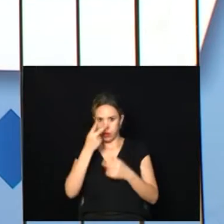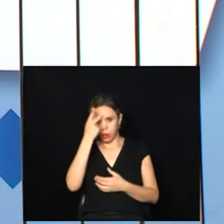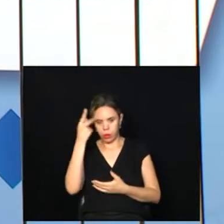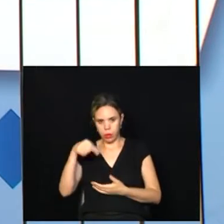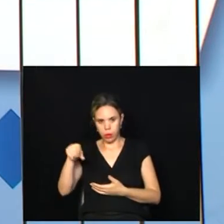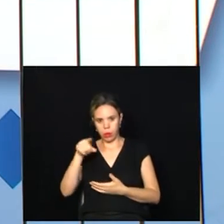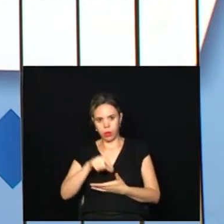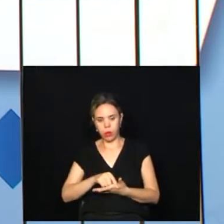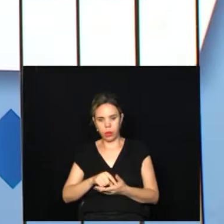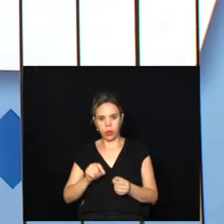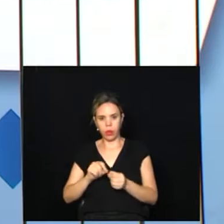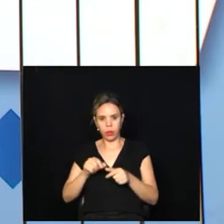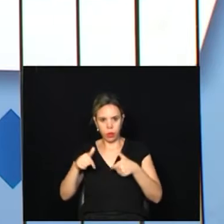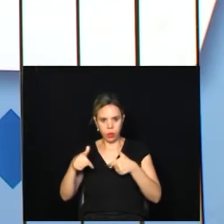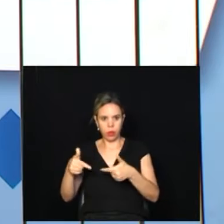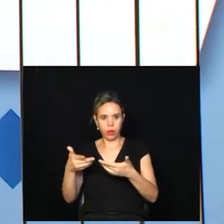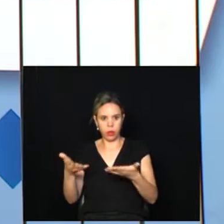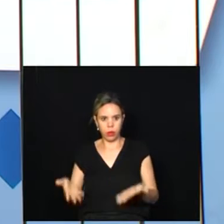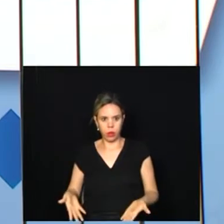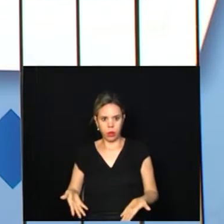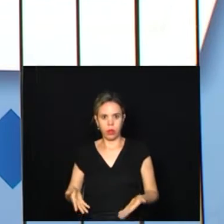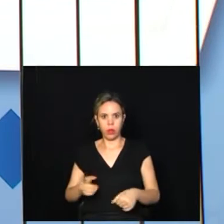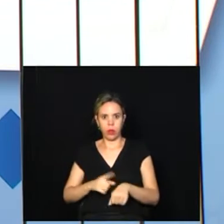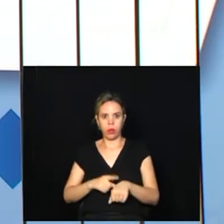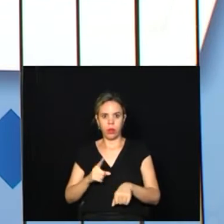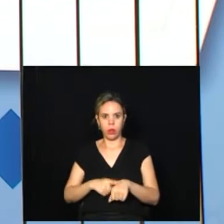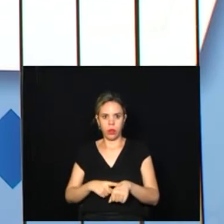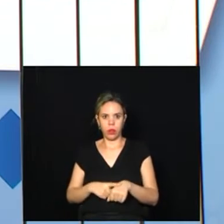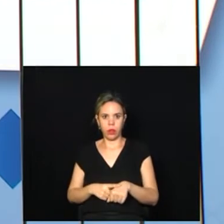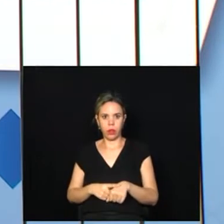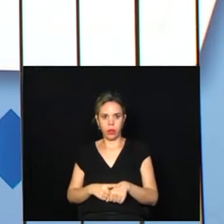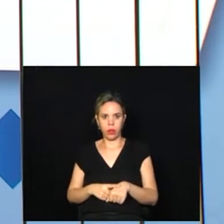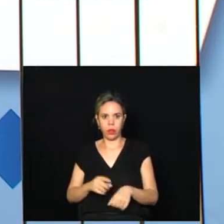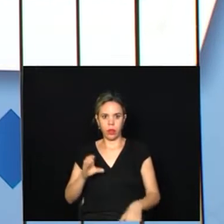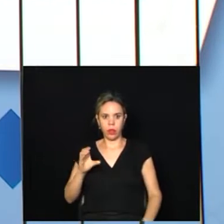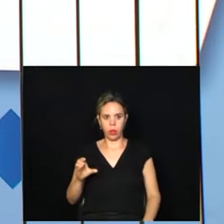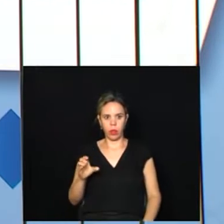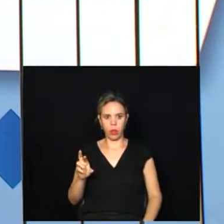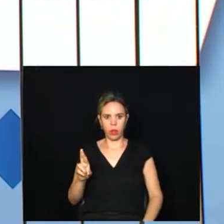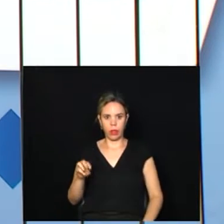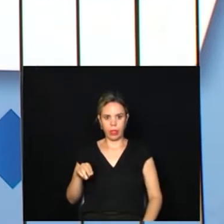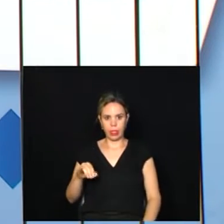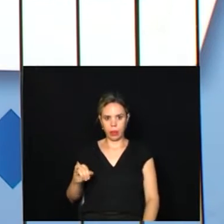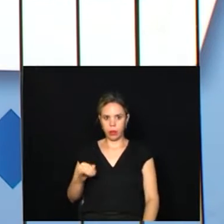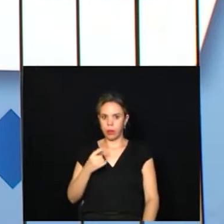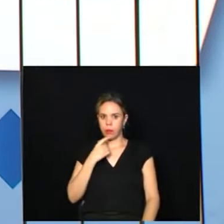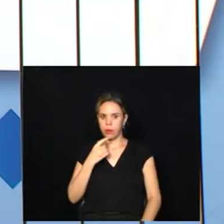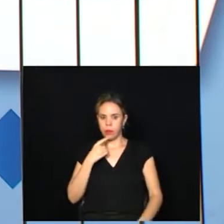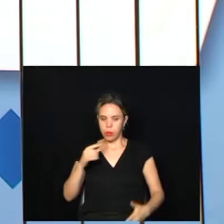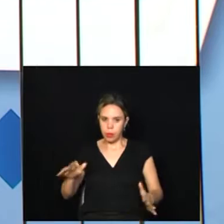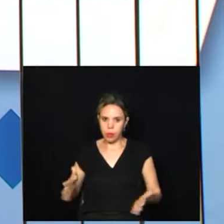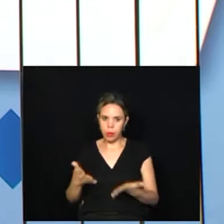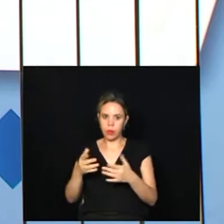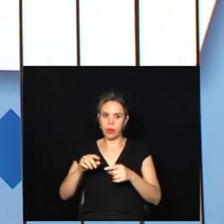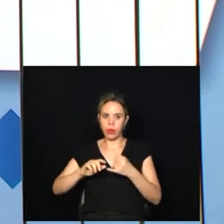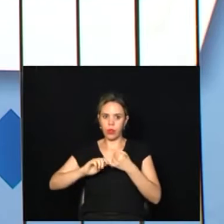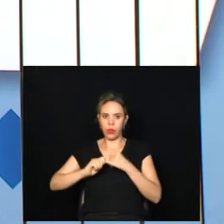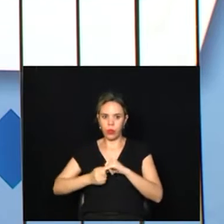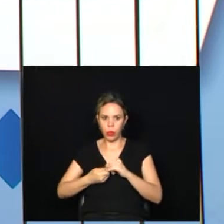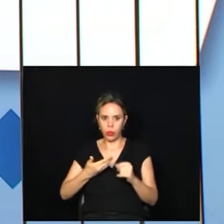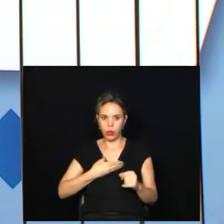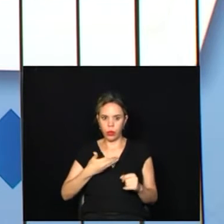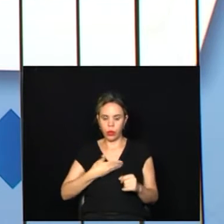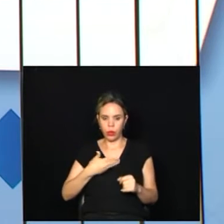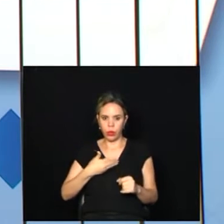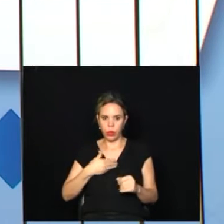gente fazendo ações solidárias nesse momento, olha. E o CRAMI Campinas promove Feijoada Amigos do